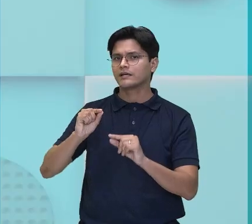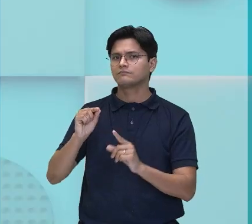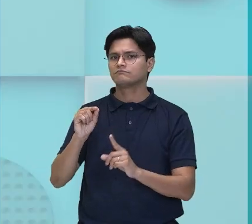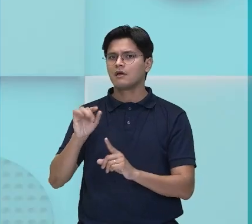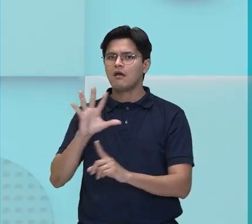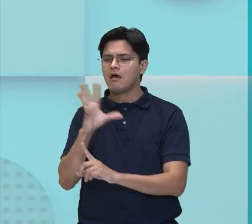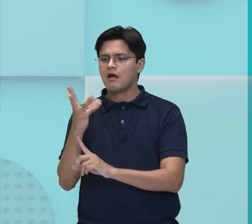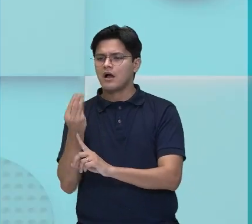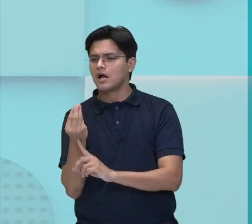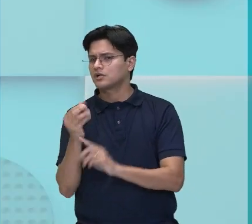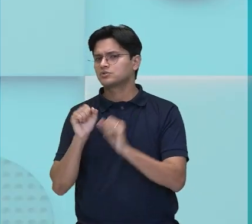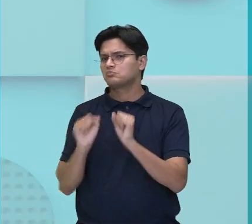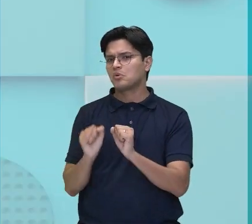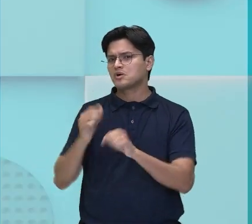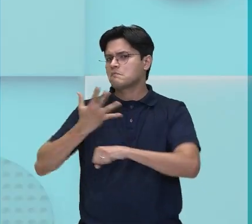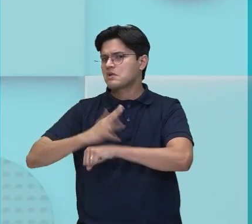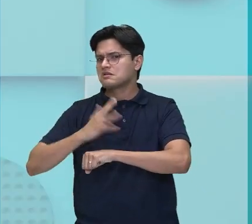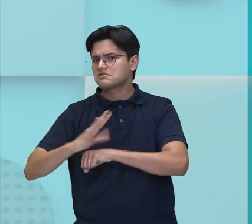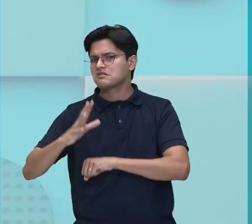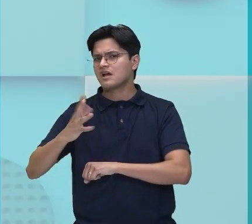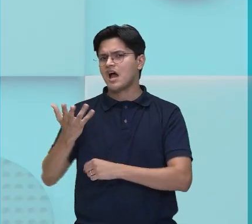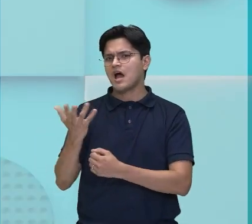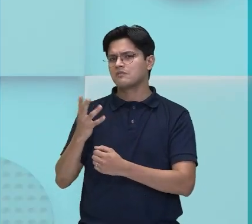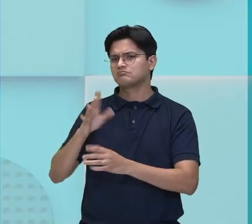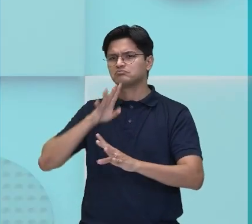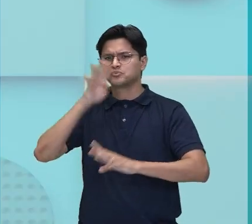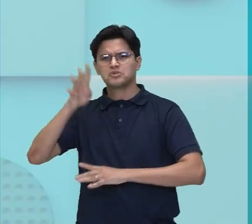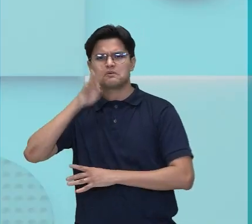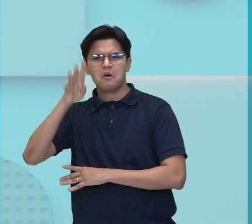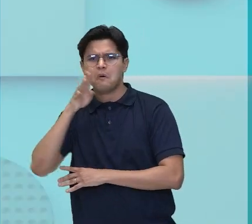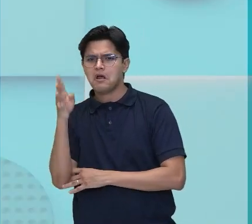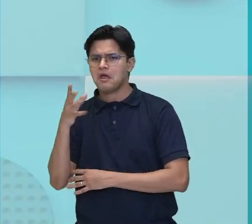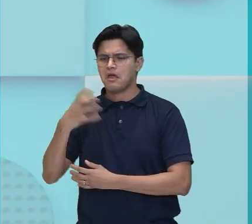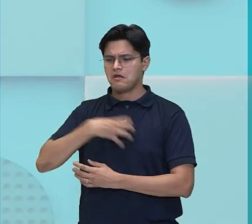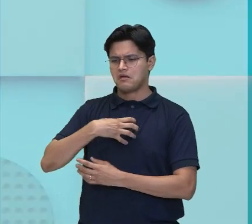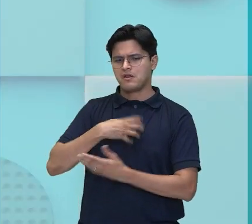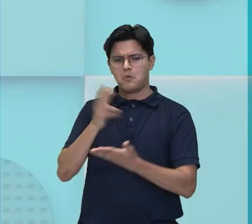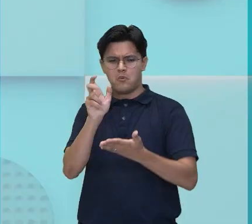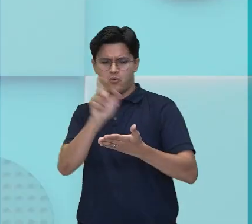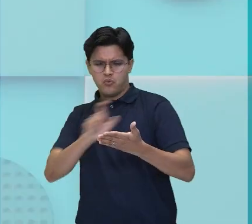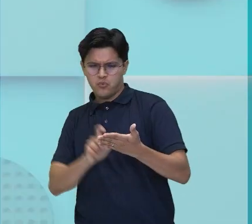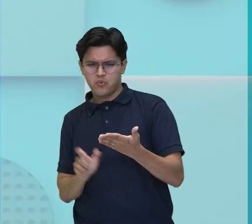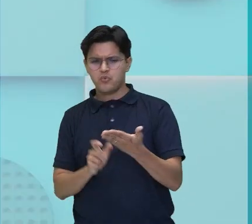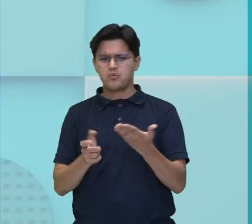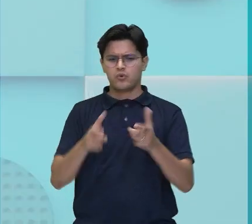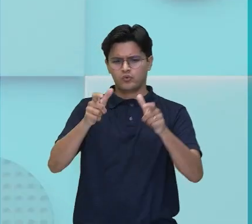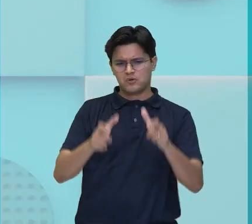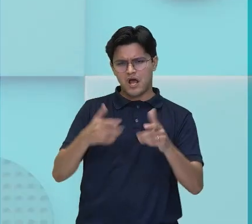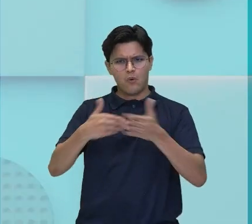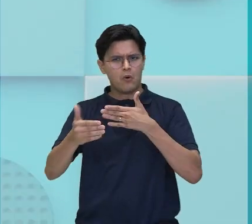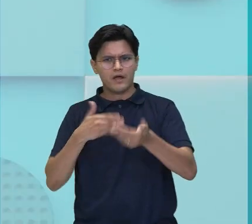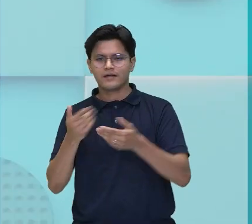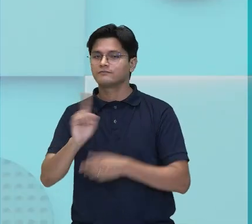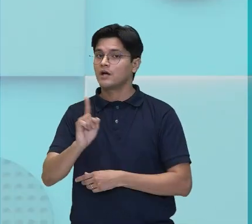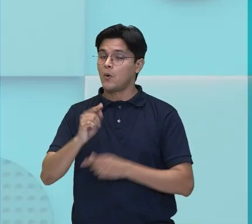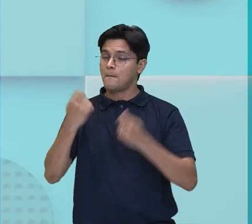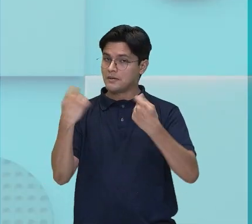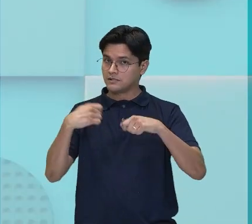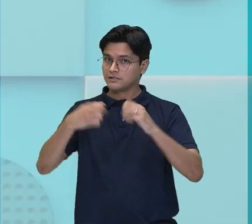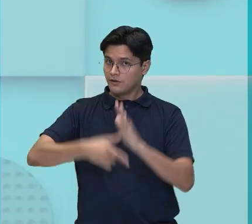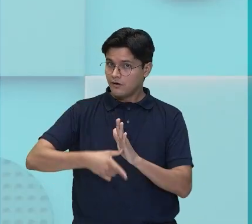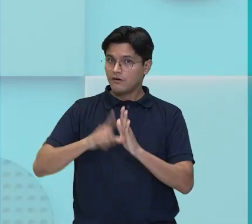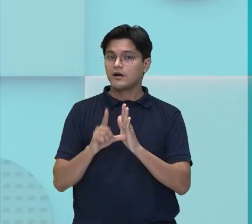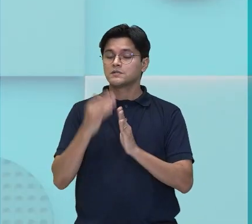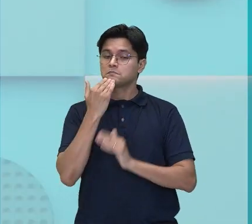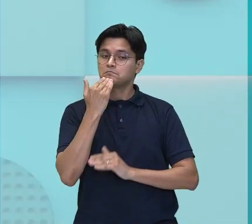me comunicar, que eu posso chegar em qualquer lugar da cidade e já ir fazendo. Eu tenho que sempre pedir a autorização. É um espaço